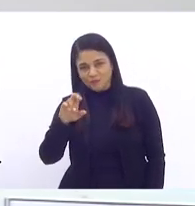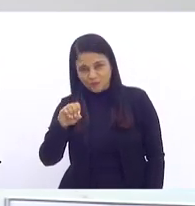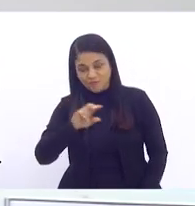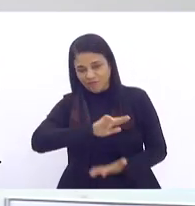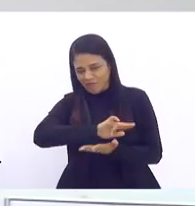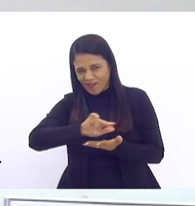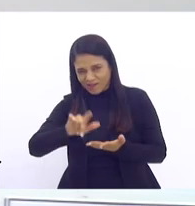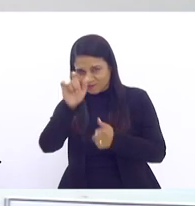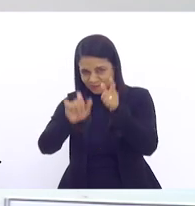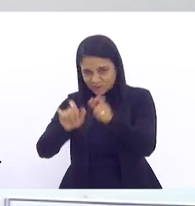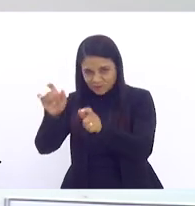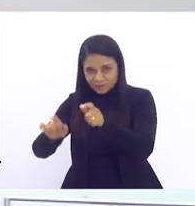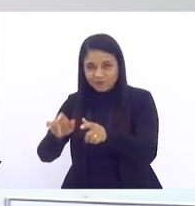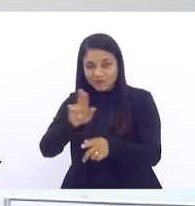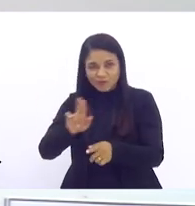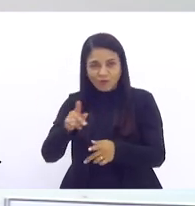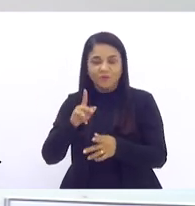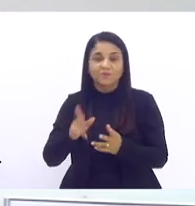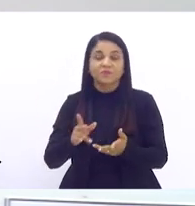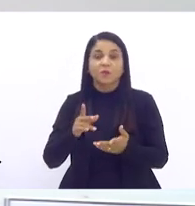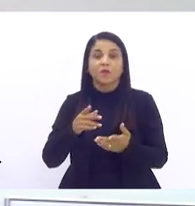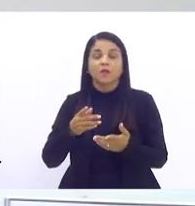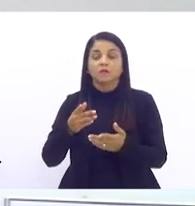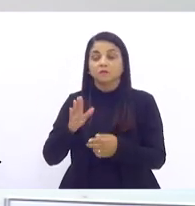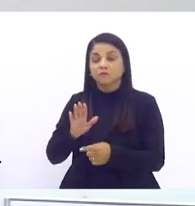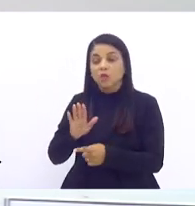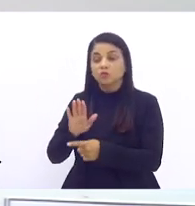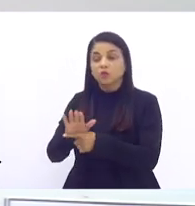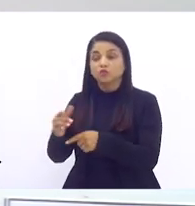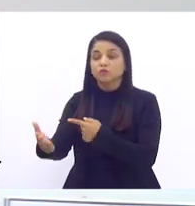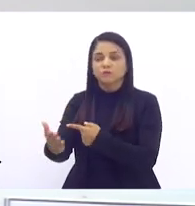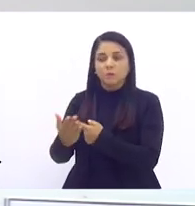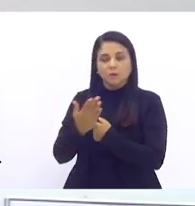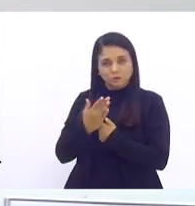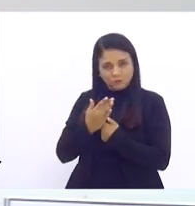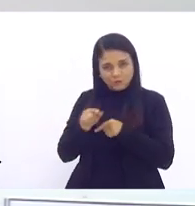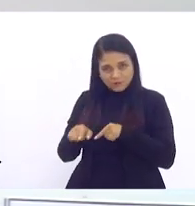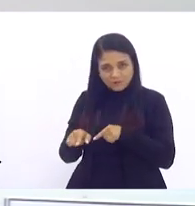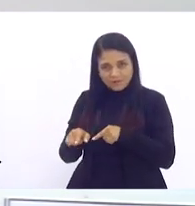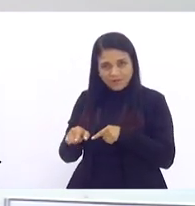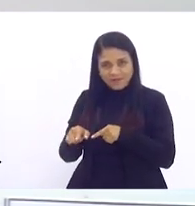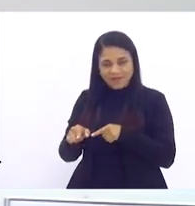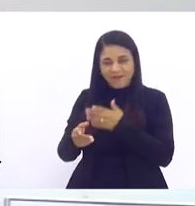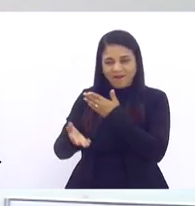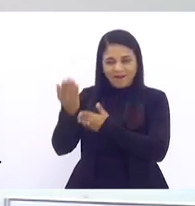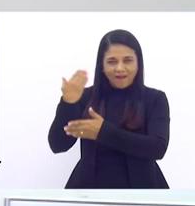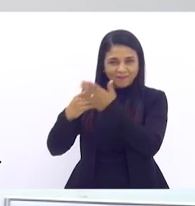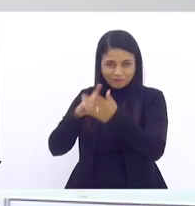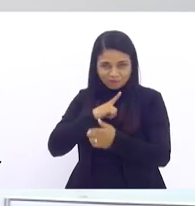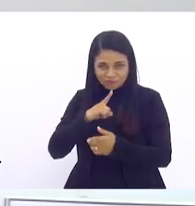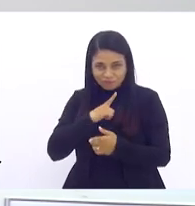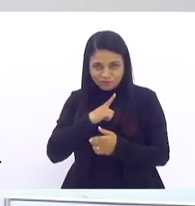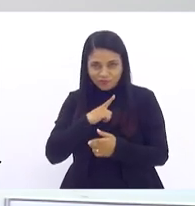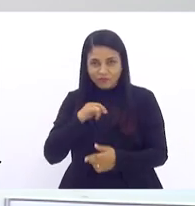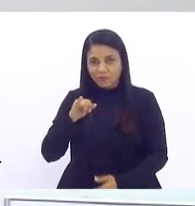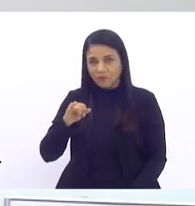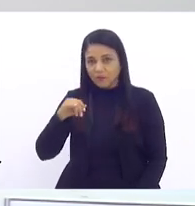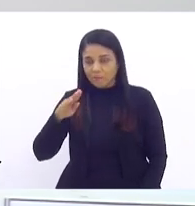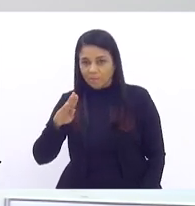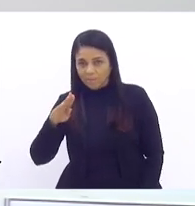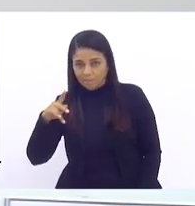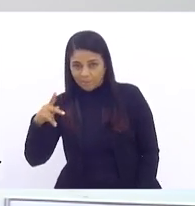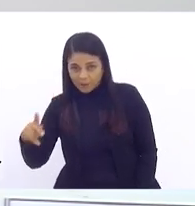necessário que aquele Toma Lá Dá Cá que antigamente tinha com relação ao empenho ou não das emendas